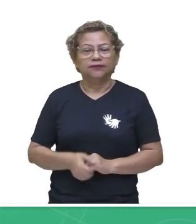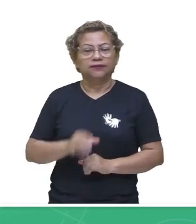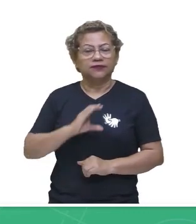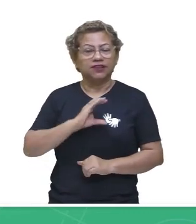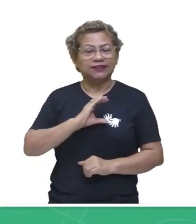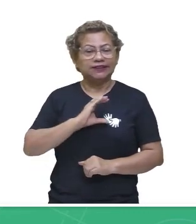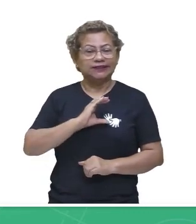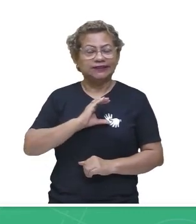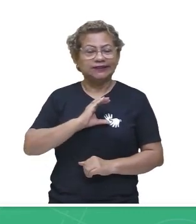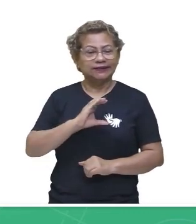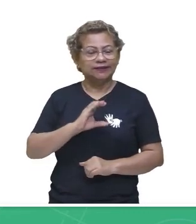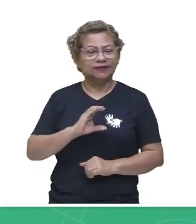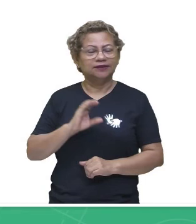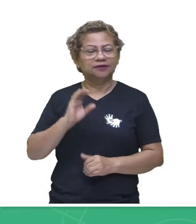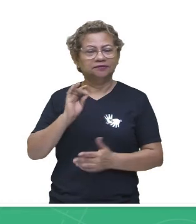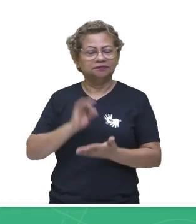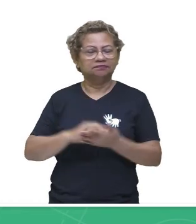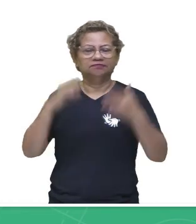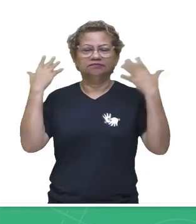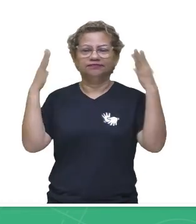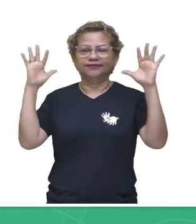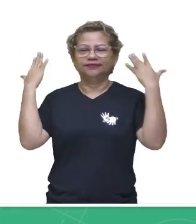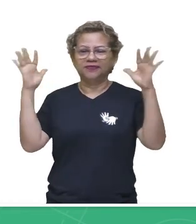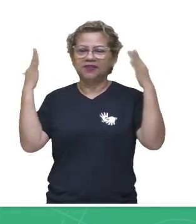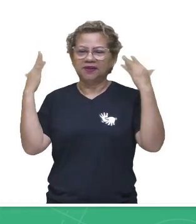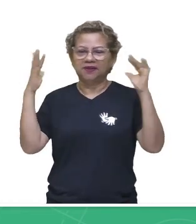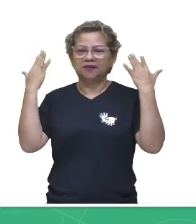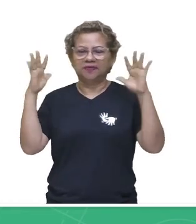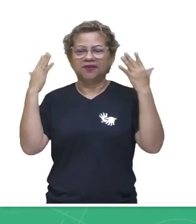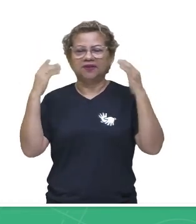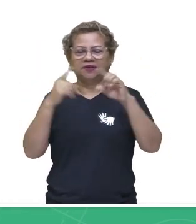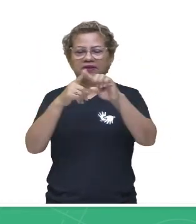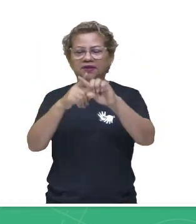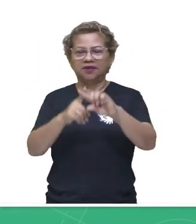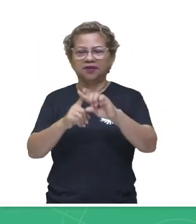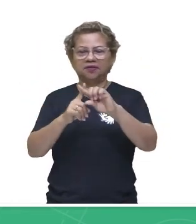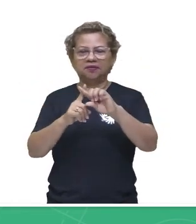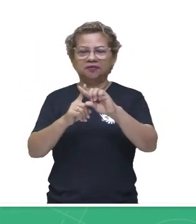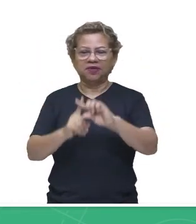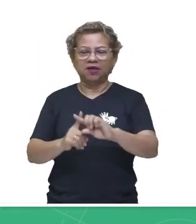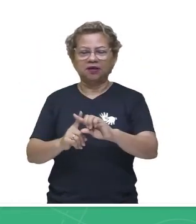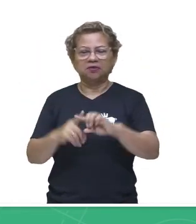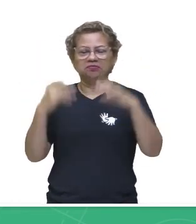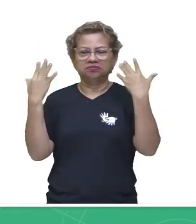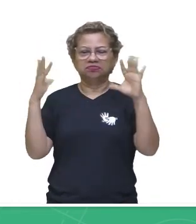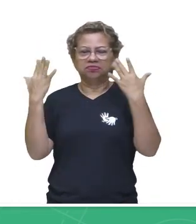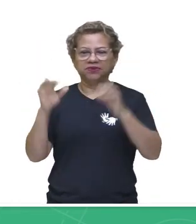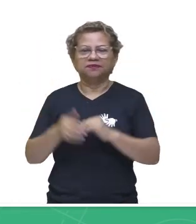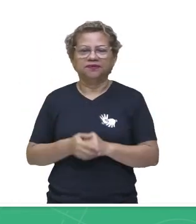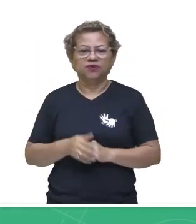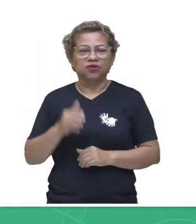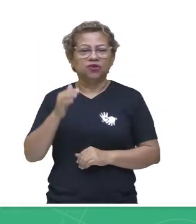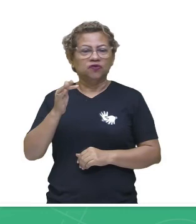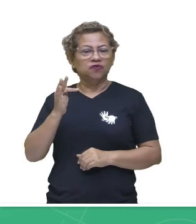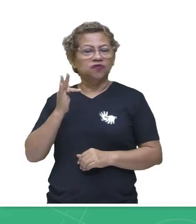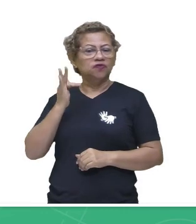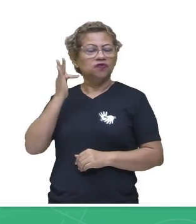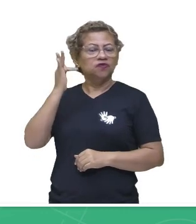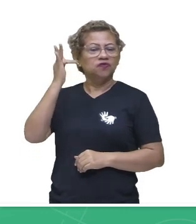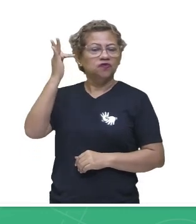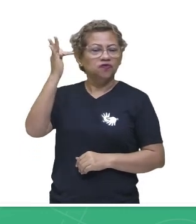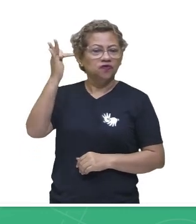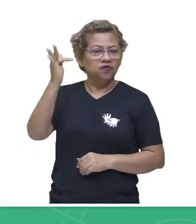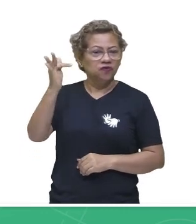Na letra A, nós temos aí na letra A que um futuro promissor